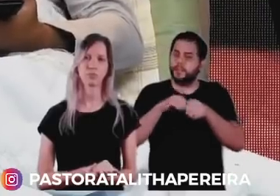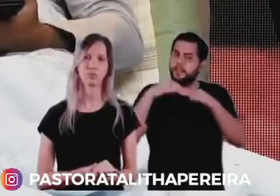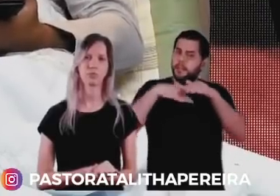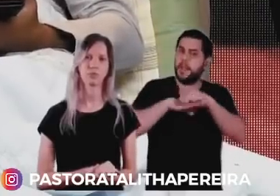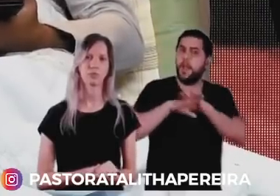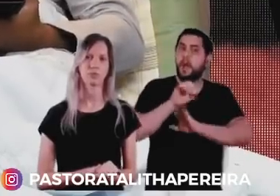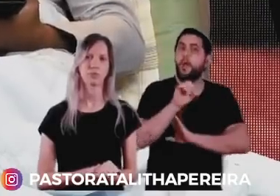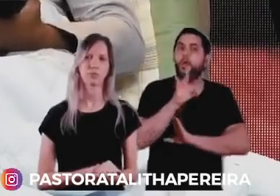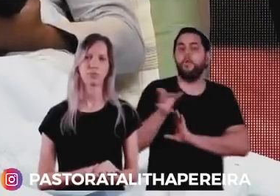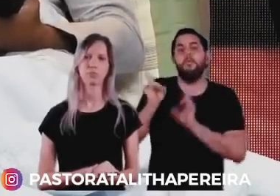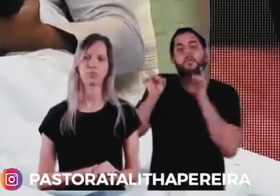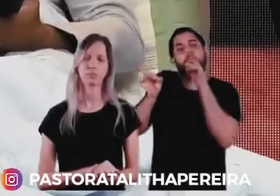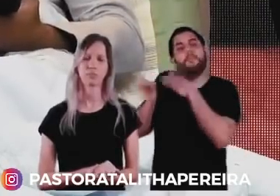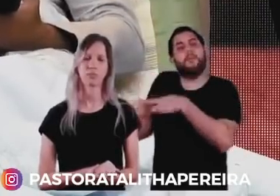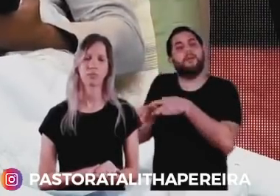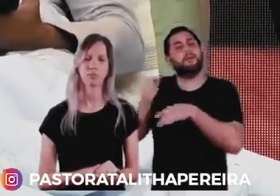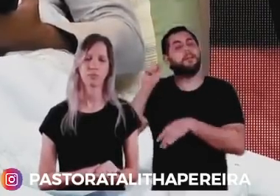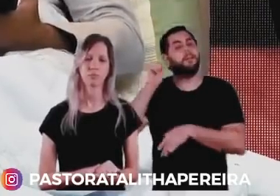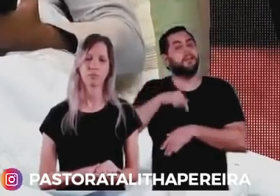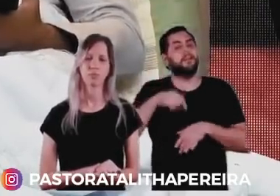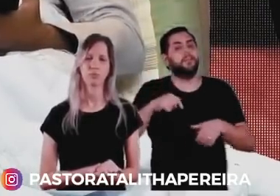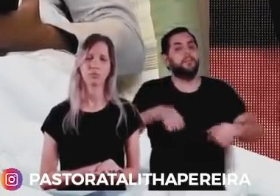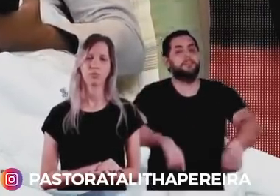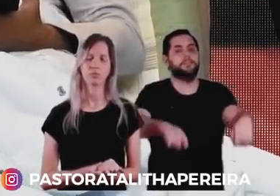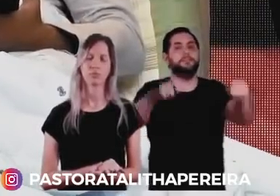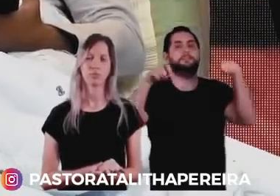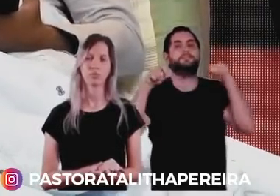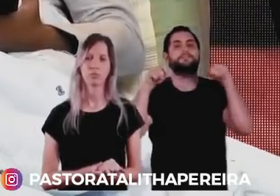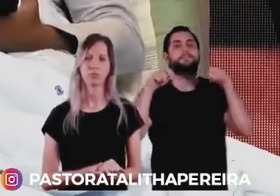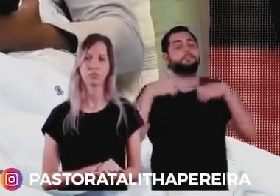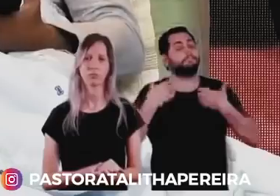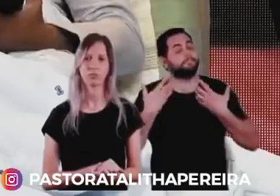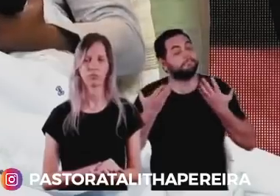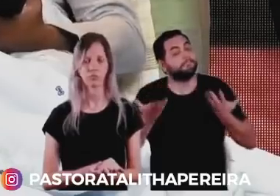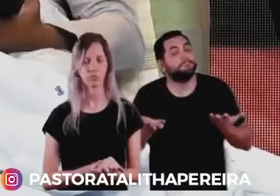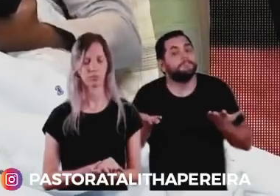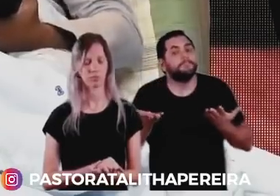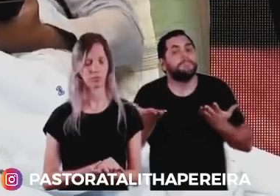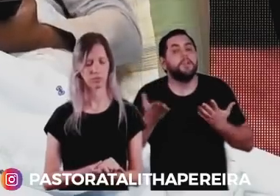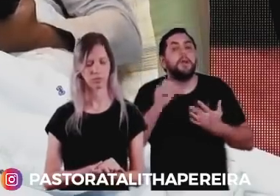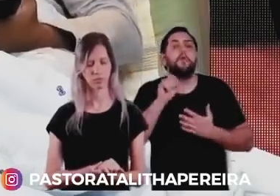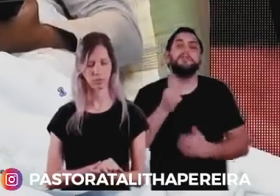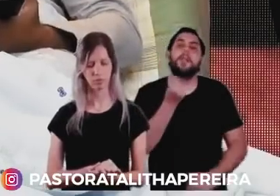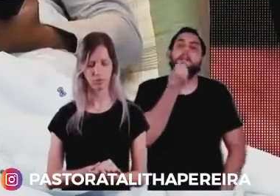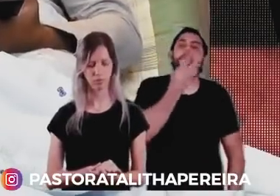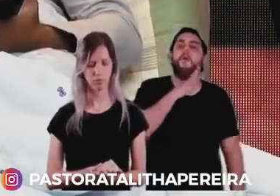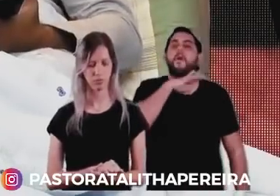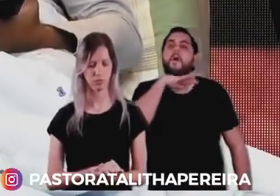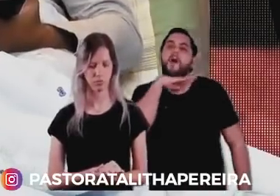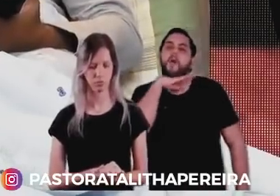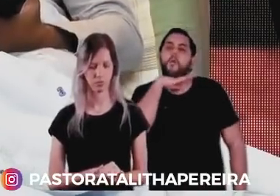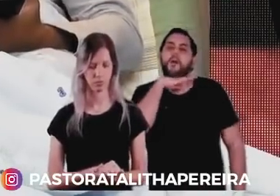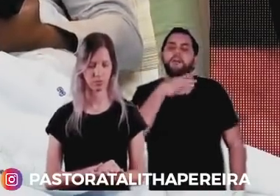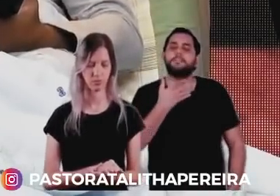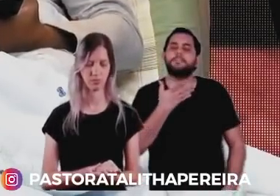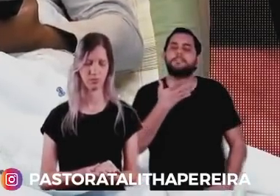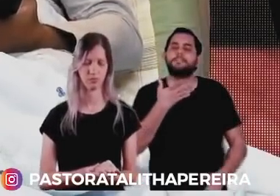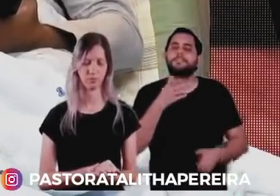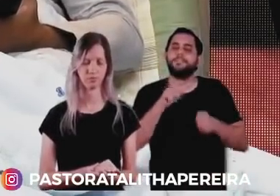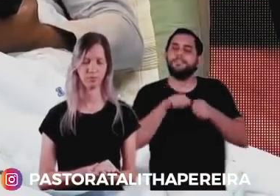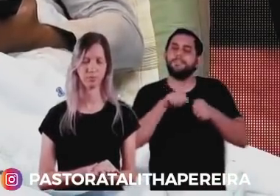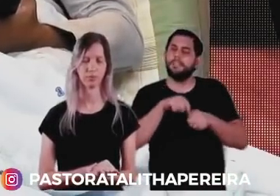levar aqui para debaixo dos nossos lençóis? O que se torna bom e ruim levar